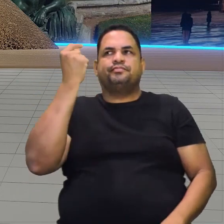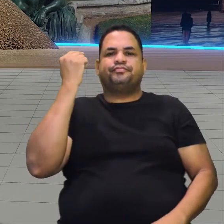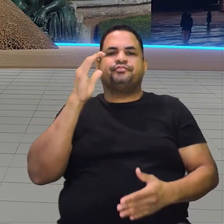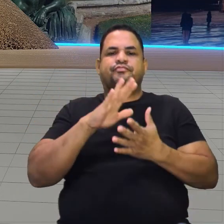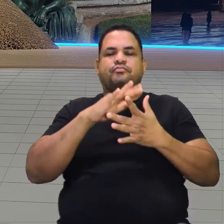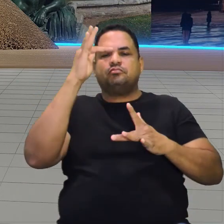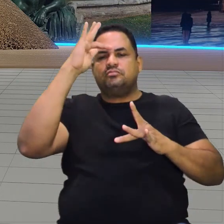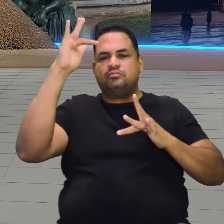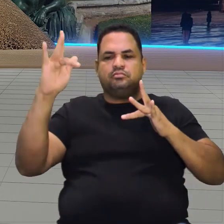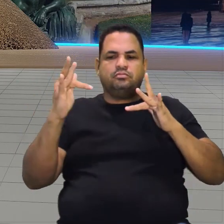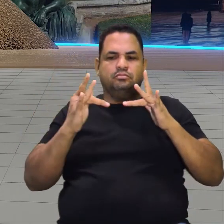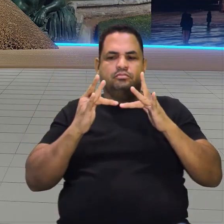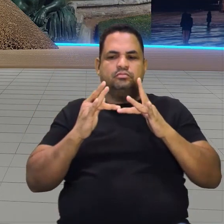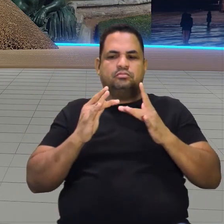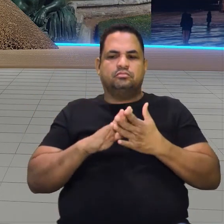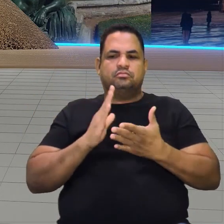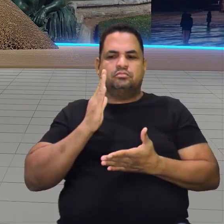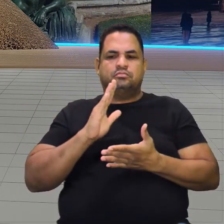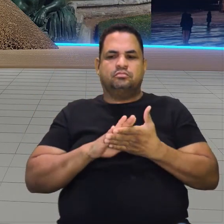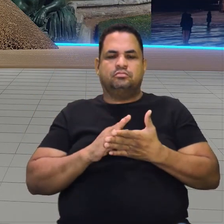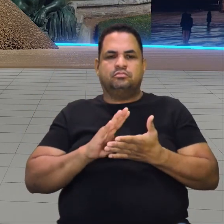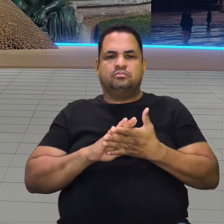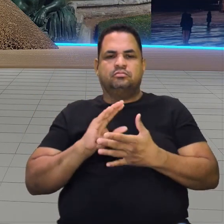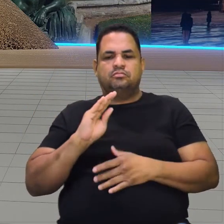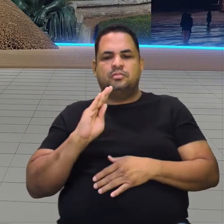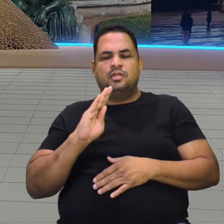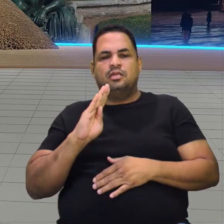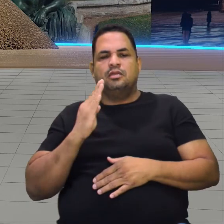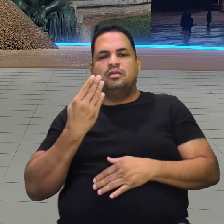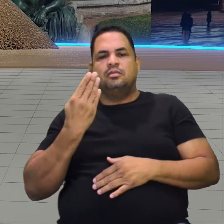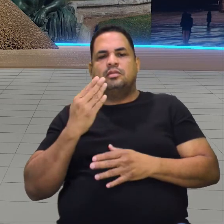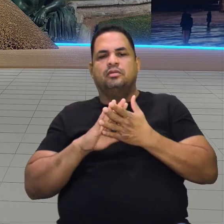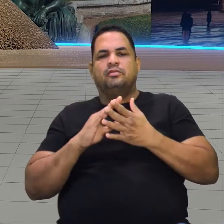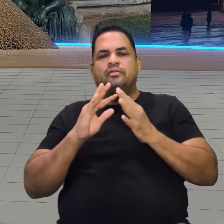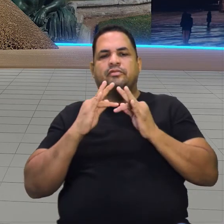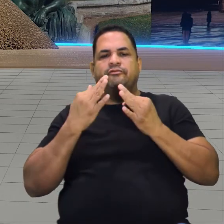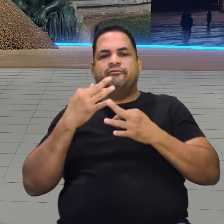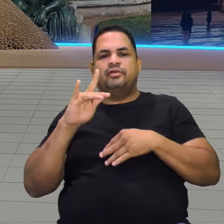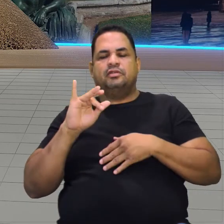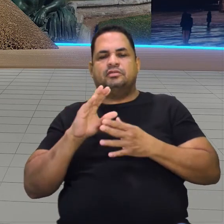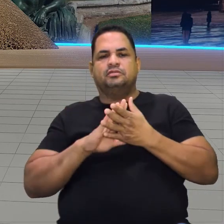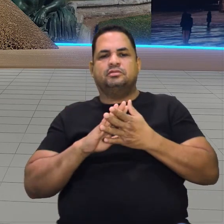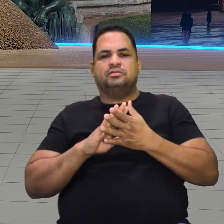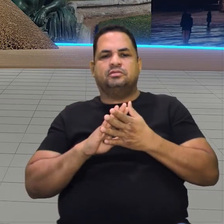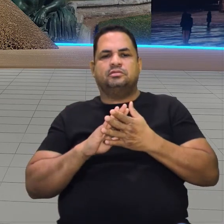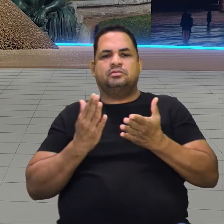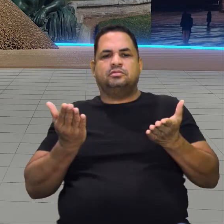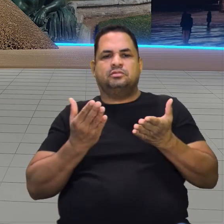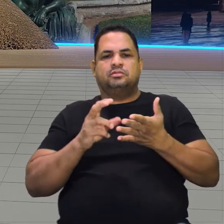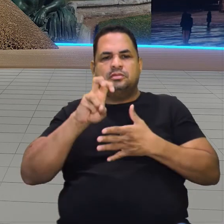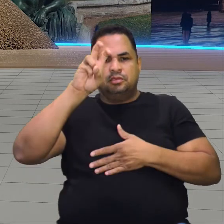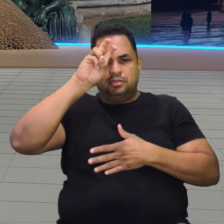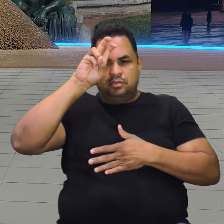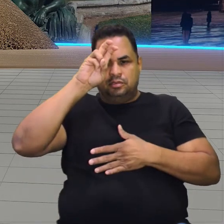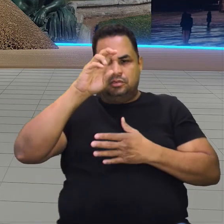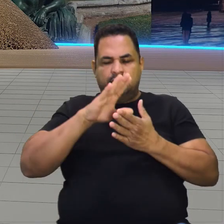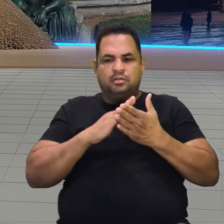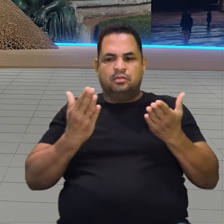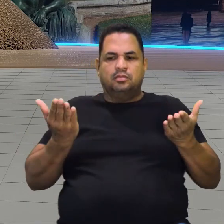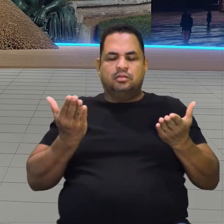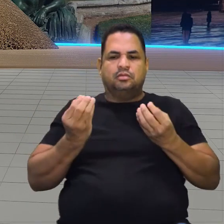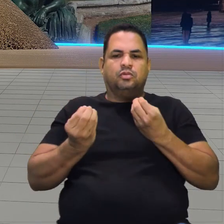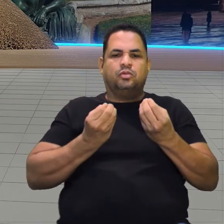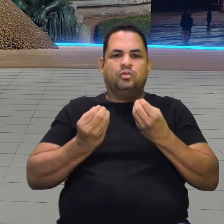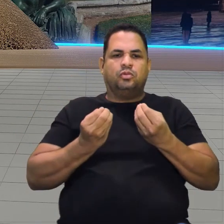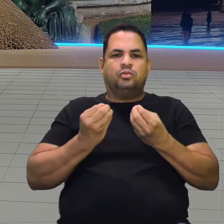clássica. Já vimos hebreus, fenícios e persas. E agora estamos vendo os egípcios, como eles